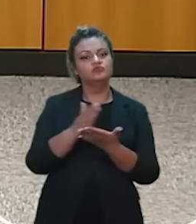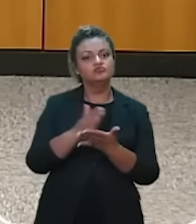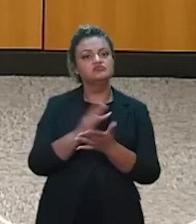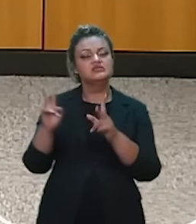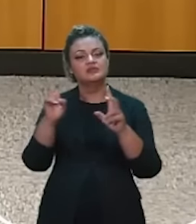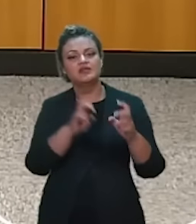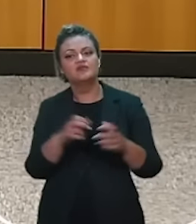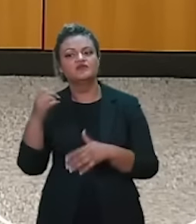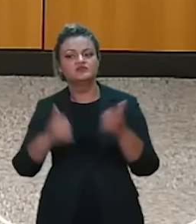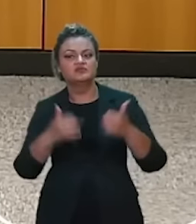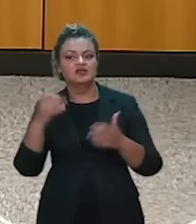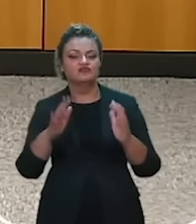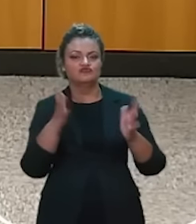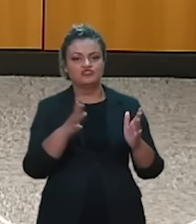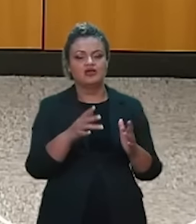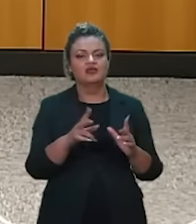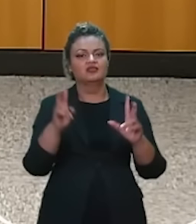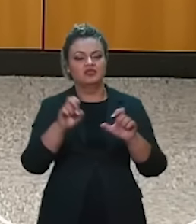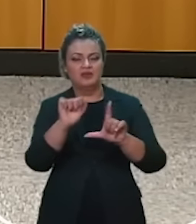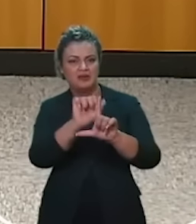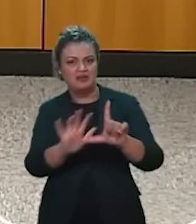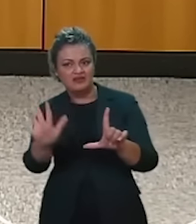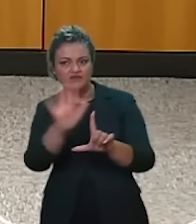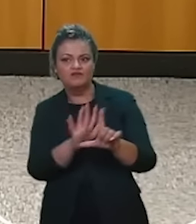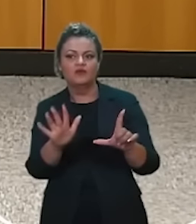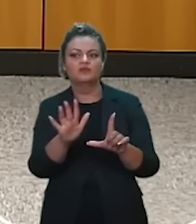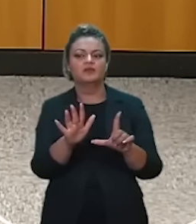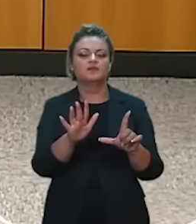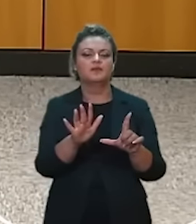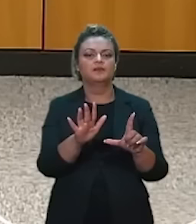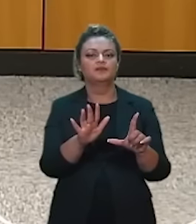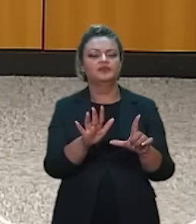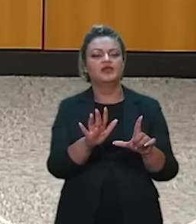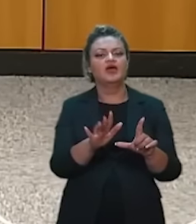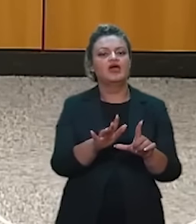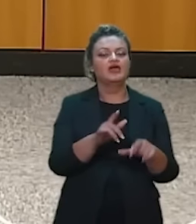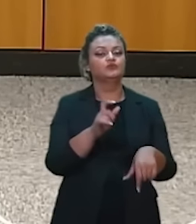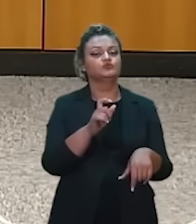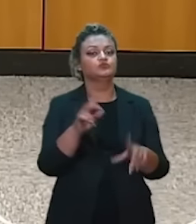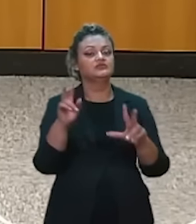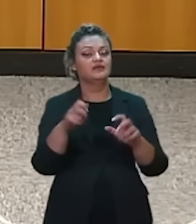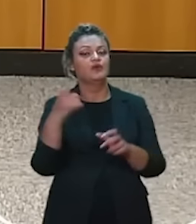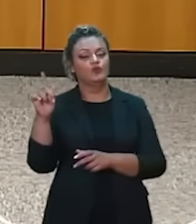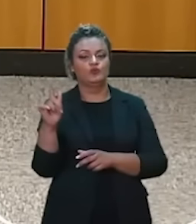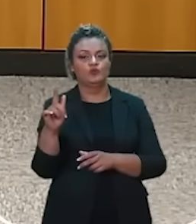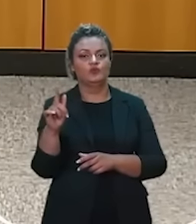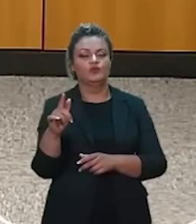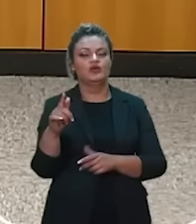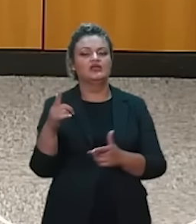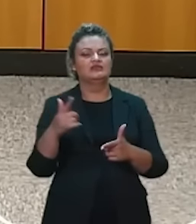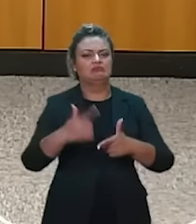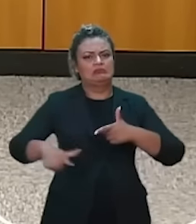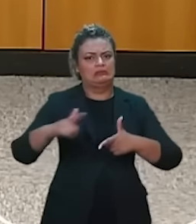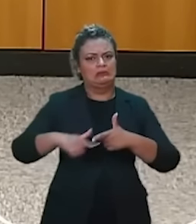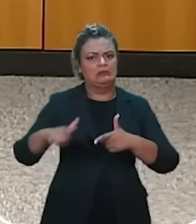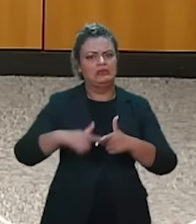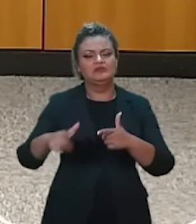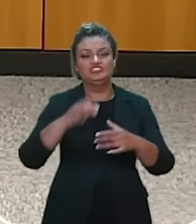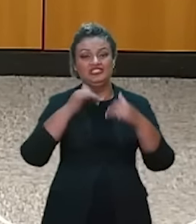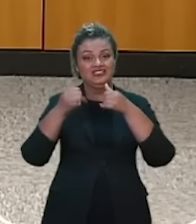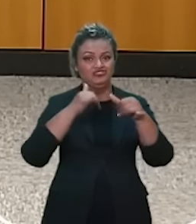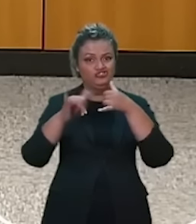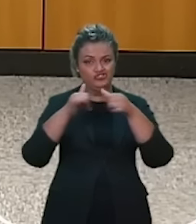foram enfatizados o tema das plataformas digitais o novo tema relativo à crise de fornecimento de energia